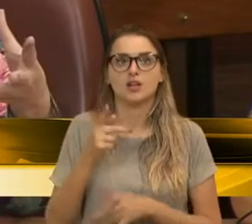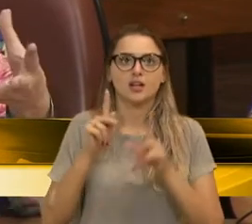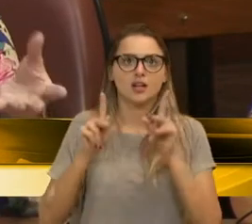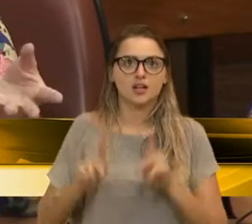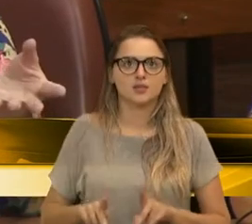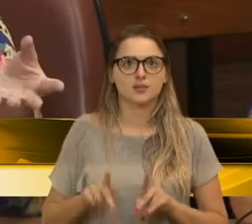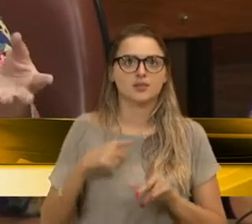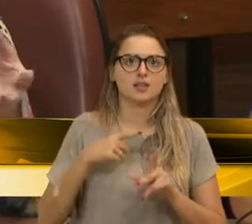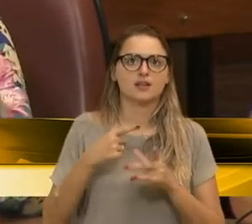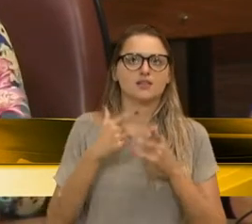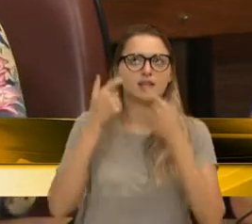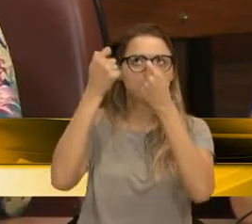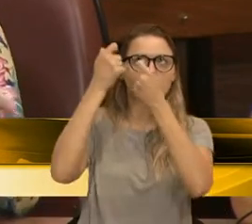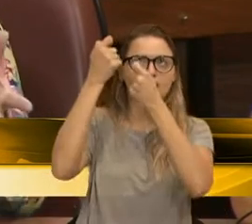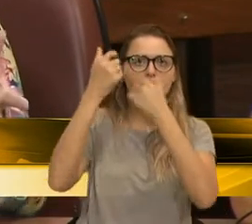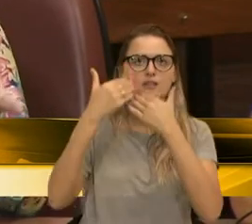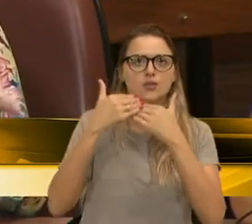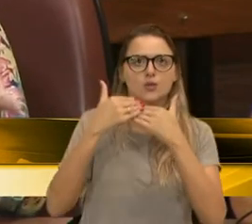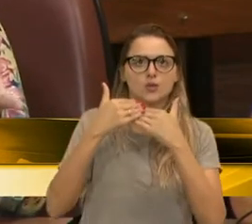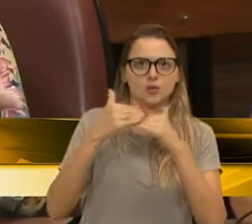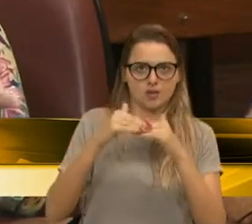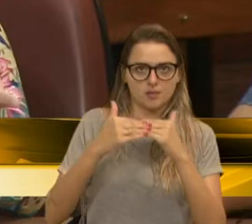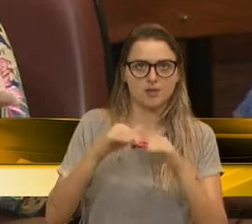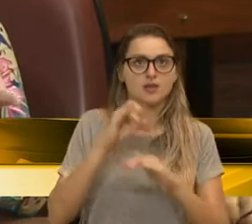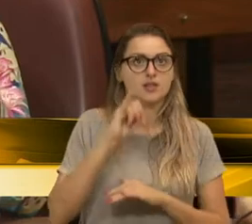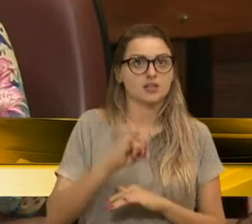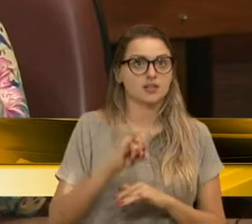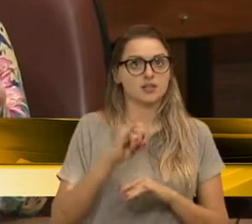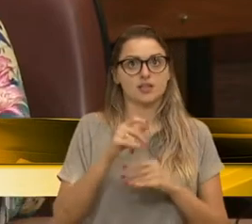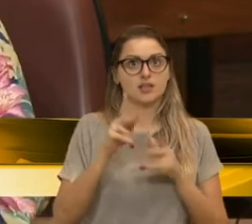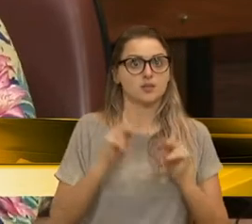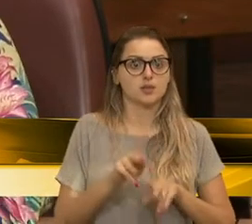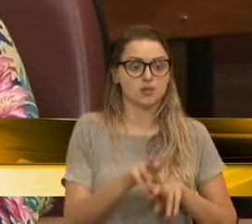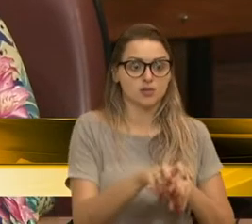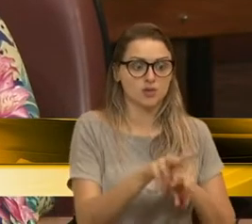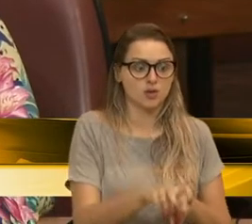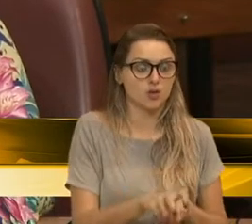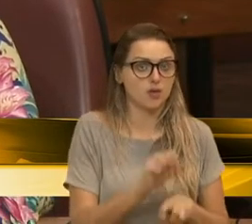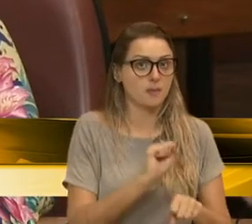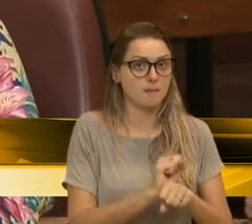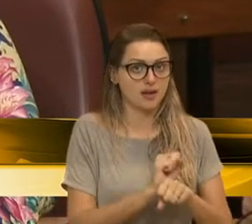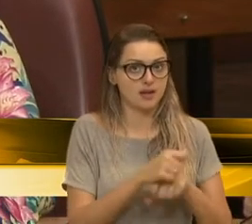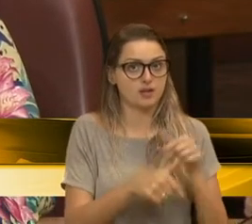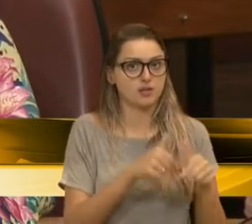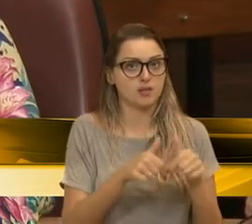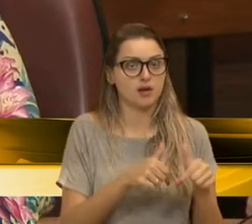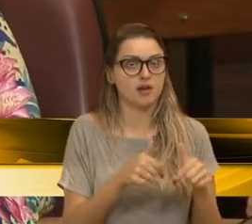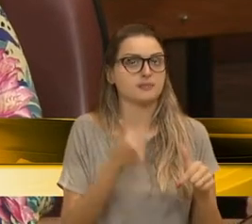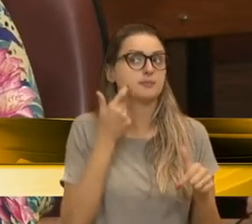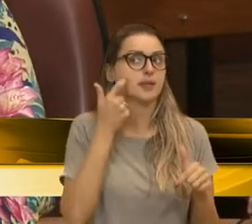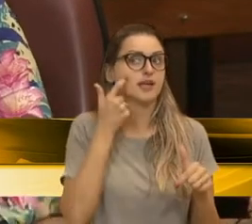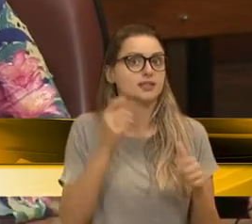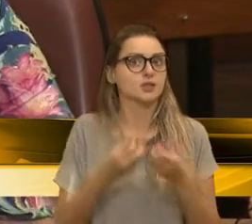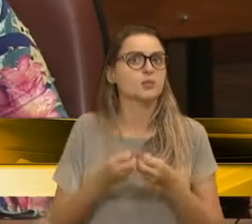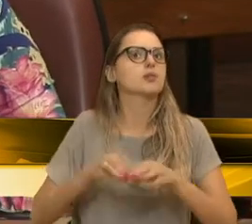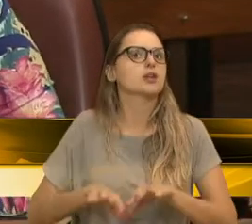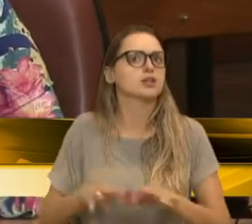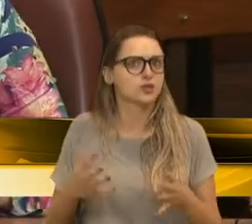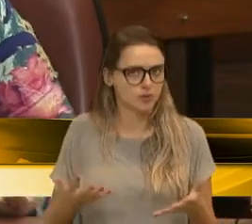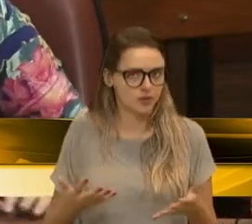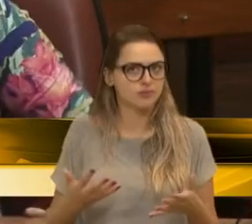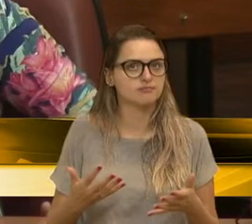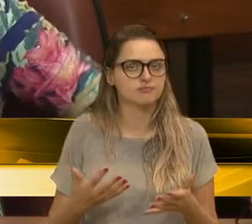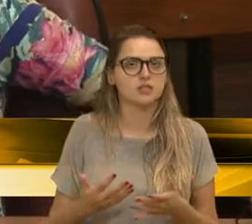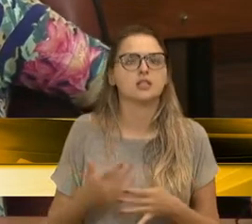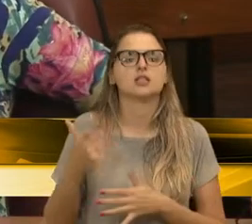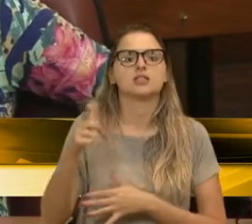como teve a greve dos caminhoneiros, se de repente nossos produtores decidirem fazer uma greve, pensa no impacto que isso teria, né? Então, novamente,